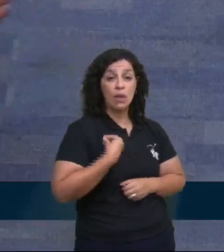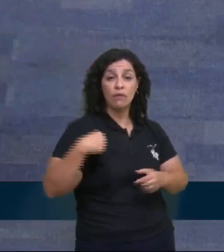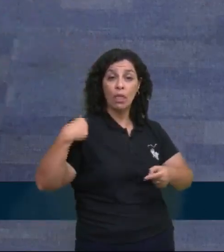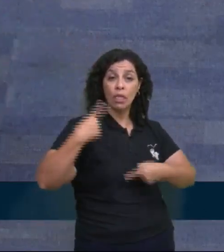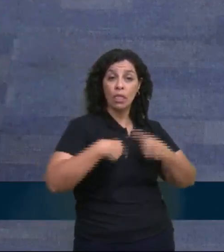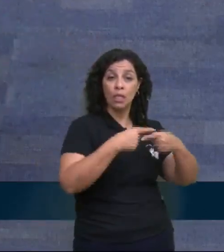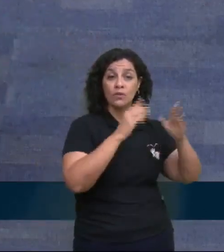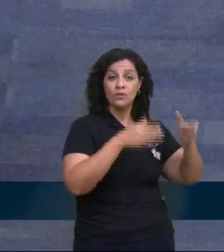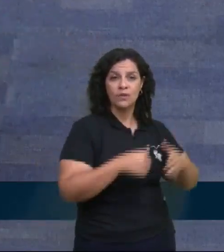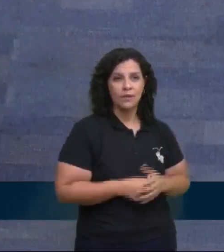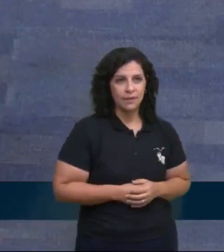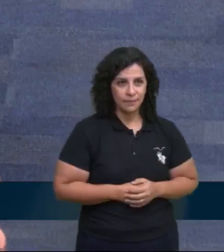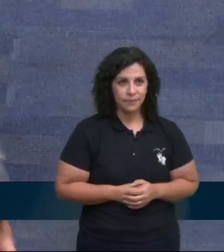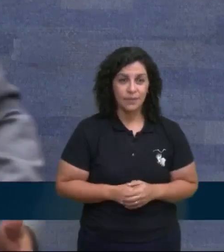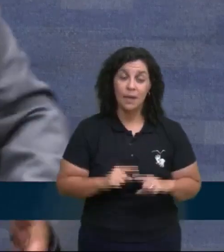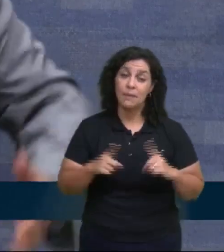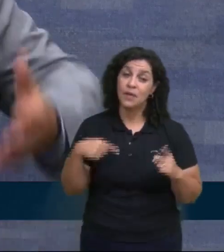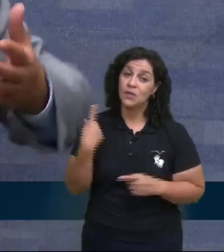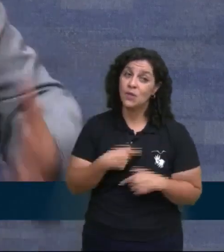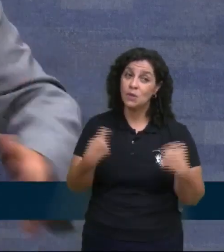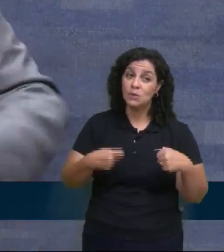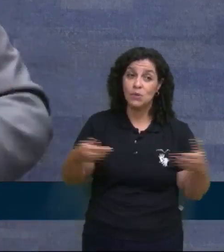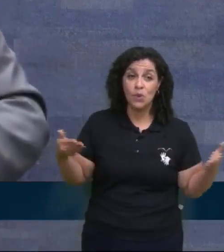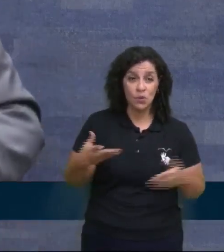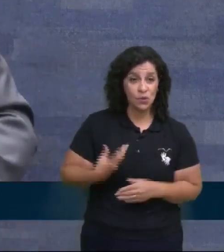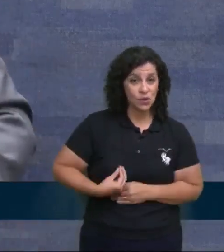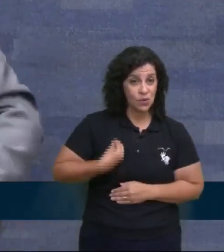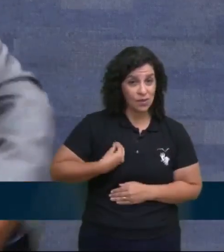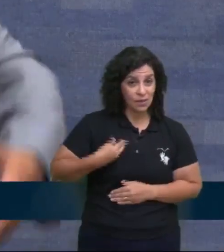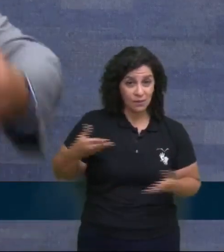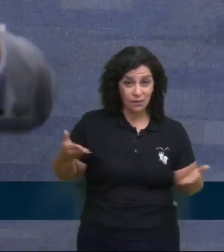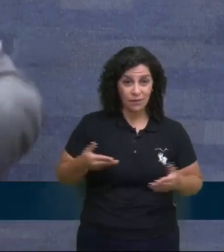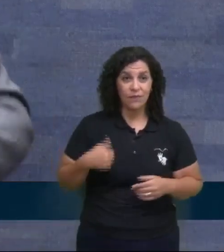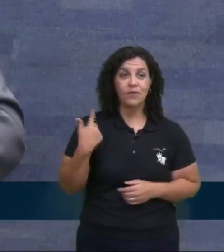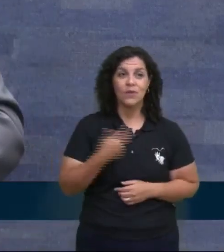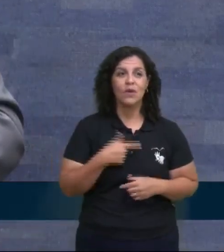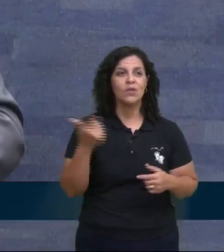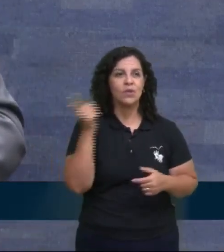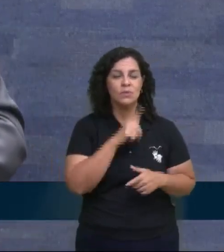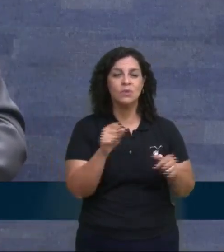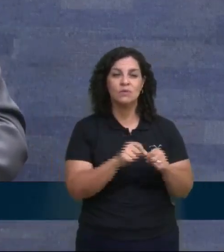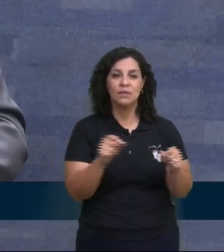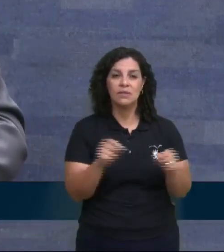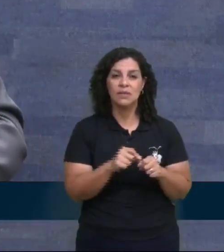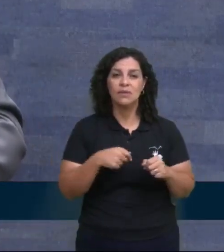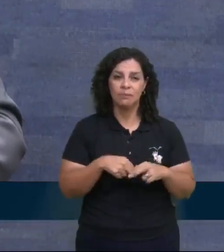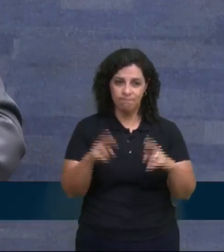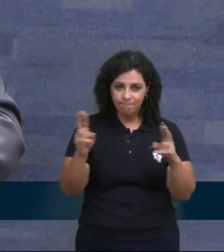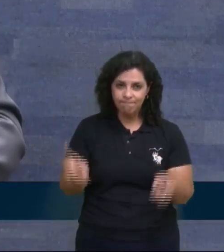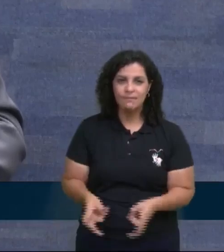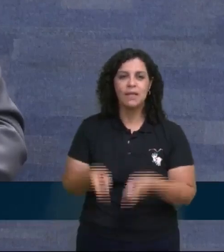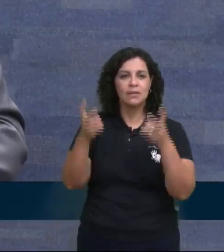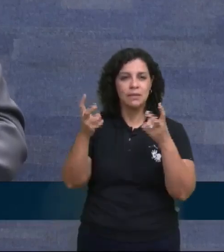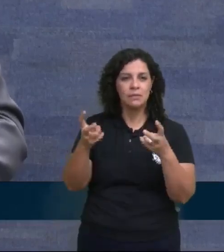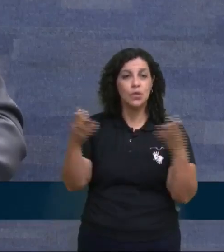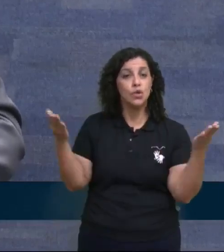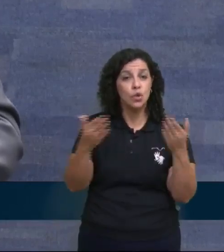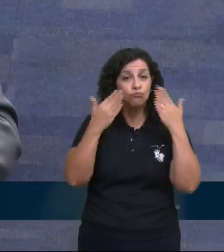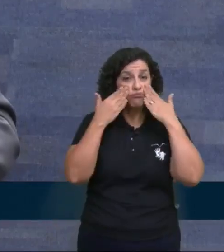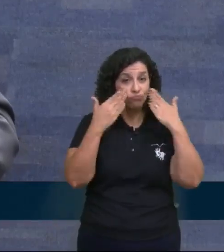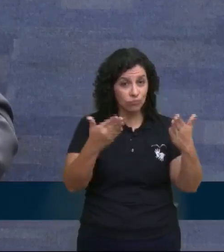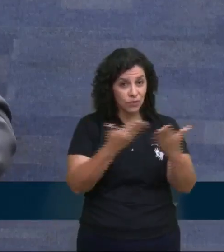passando. Mas é preciso que nessa vida que está passando, nós façamos o devido reconhecimento. E faço de público